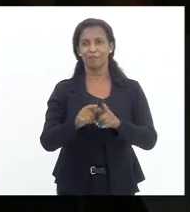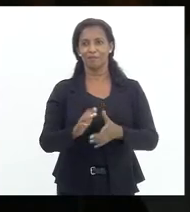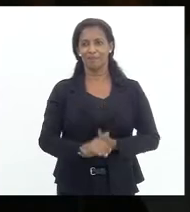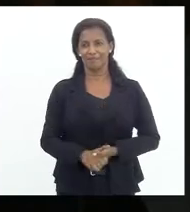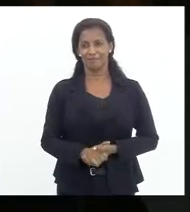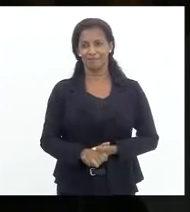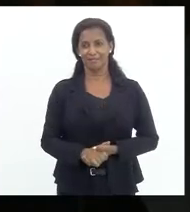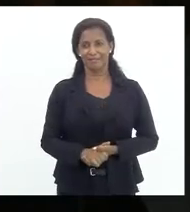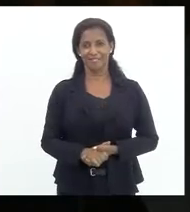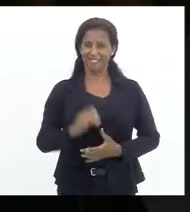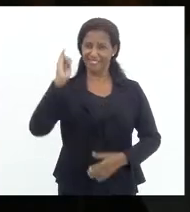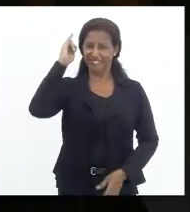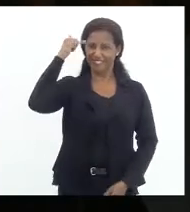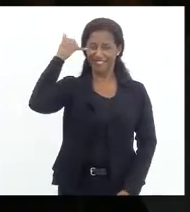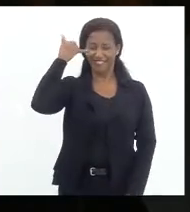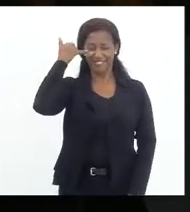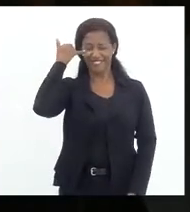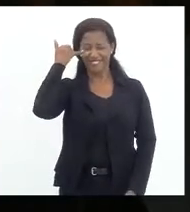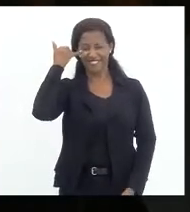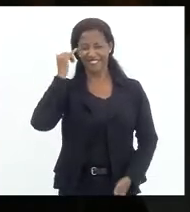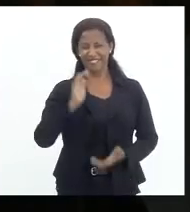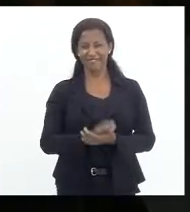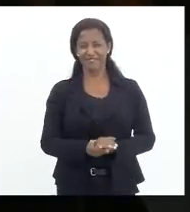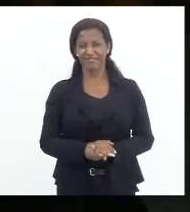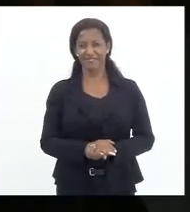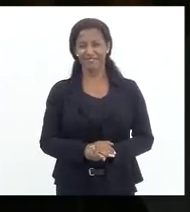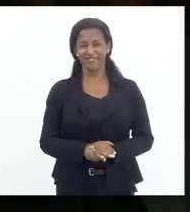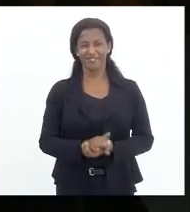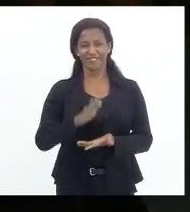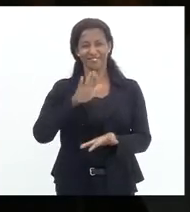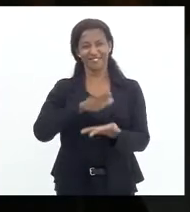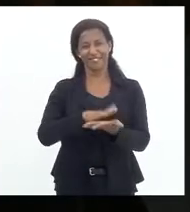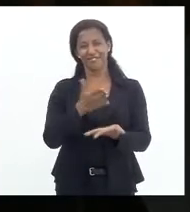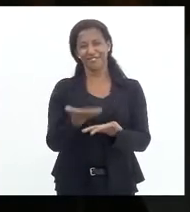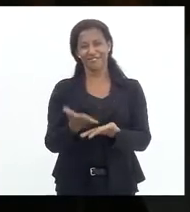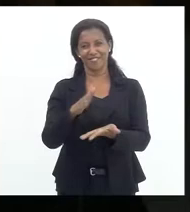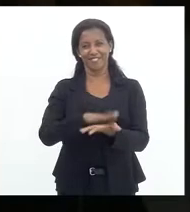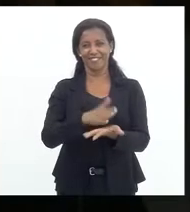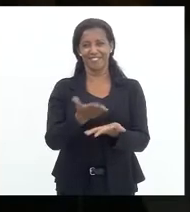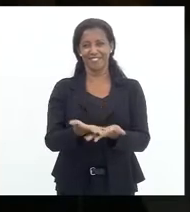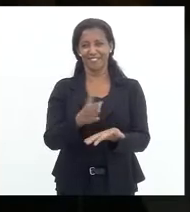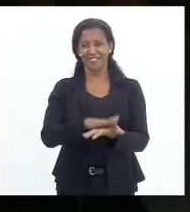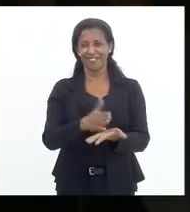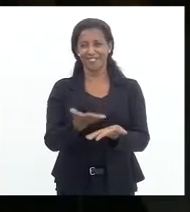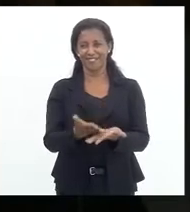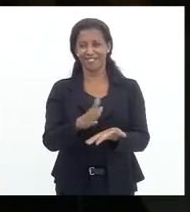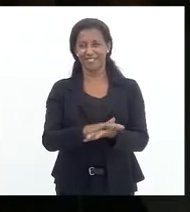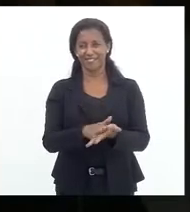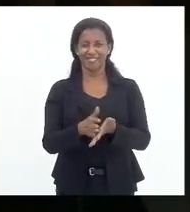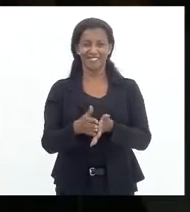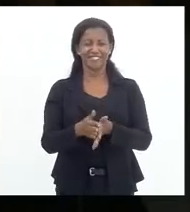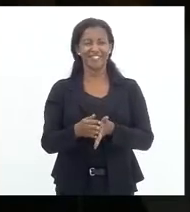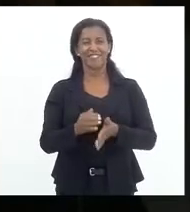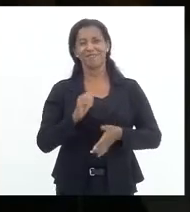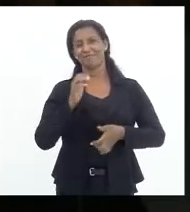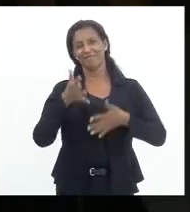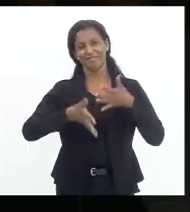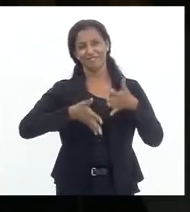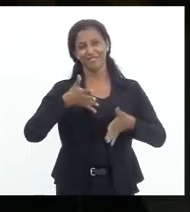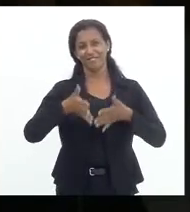a Jaqueline Nossa intérprete da linguagem